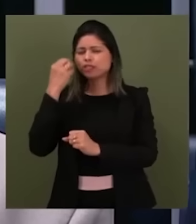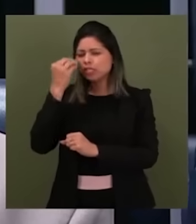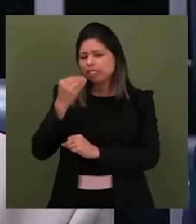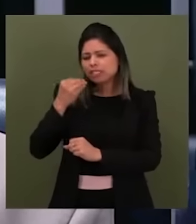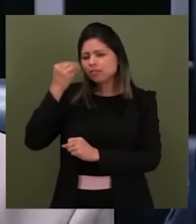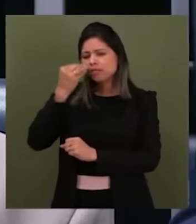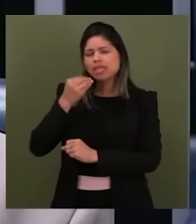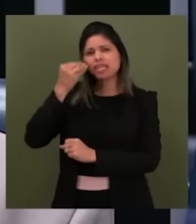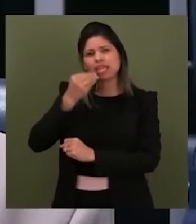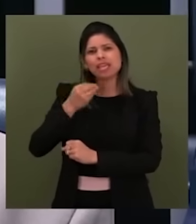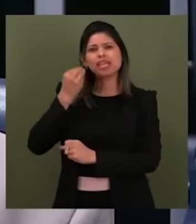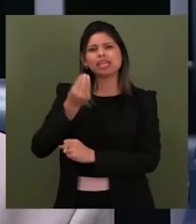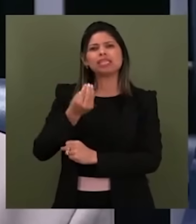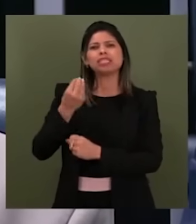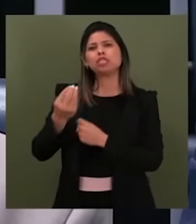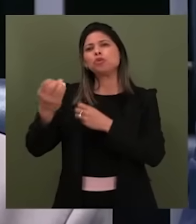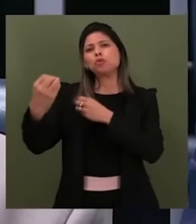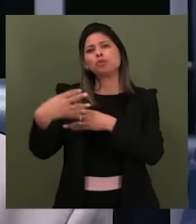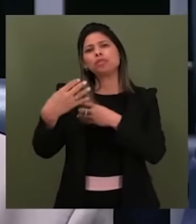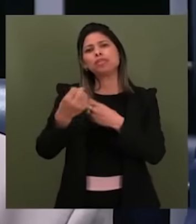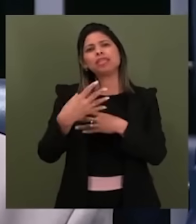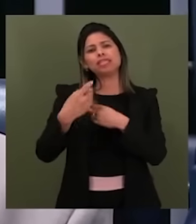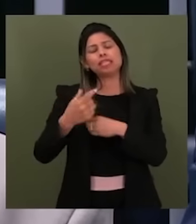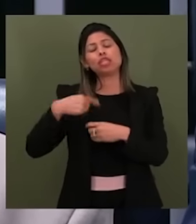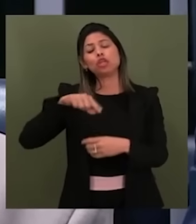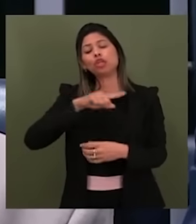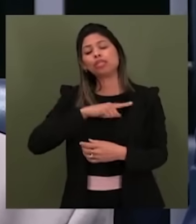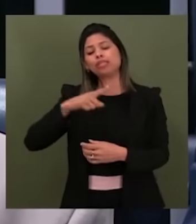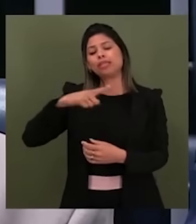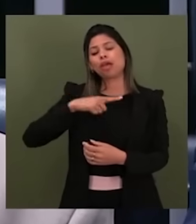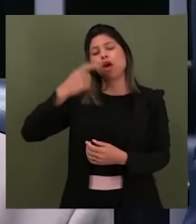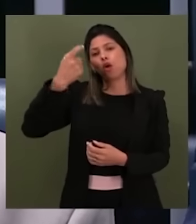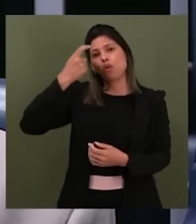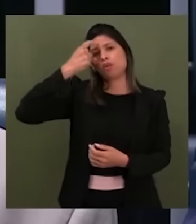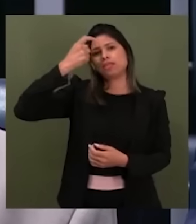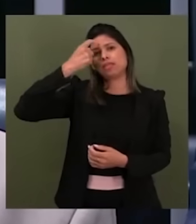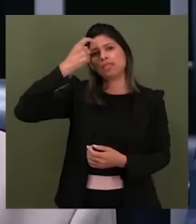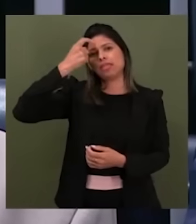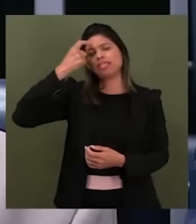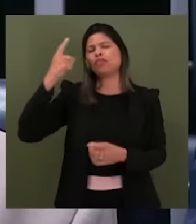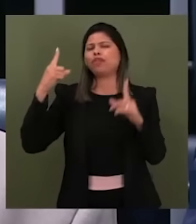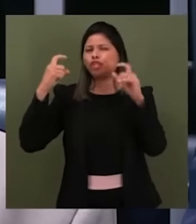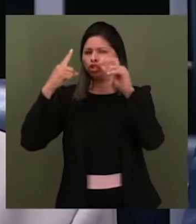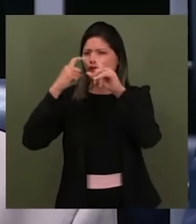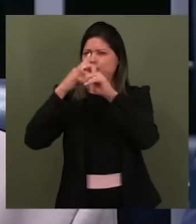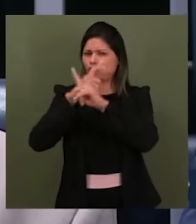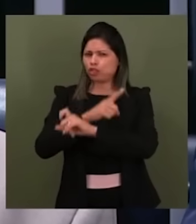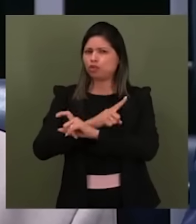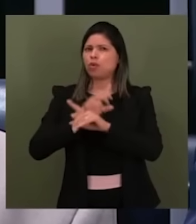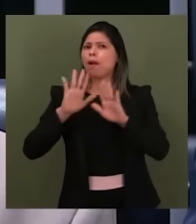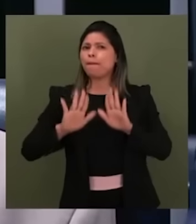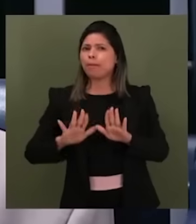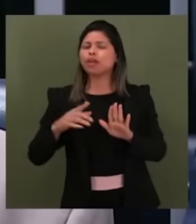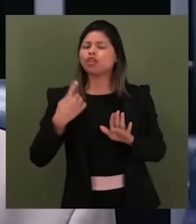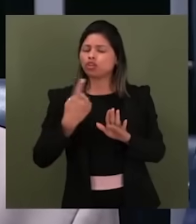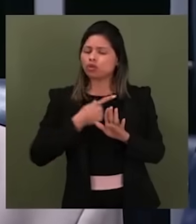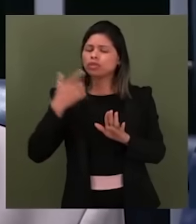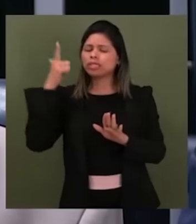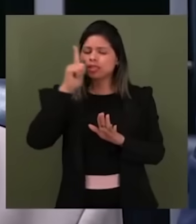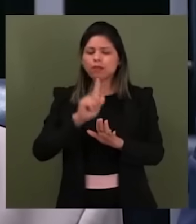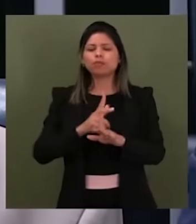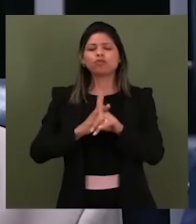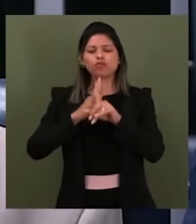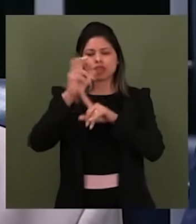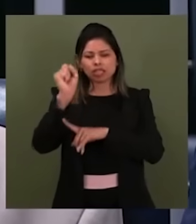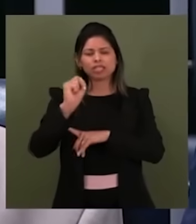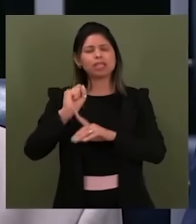mais consciência, né? E são duras lições, provações, mas nós vamos passar por isso tudo, saímos mais fortes.